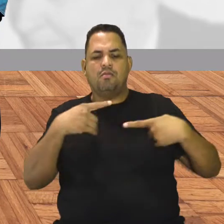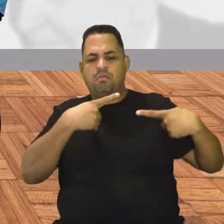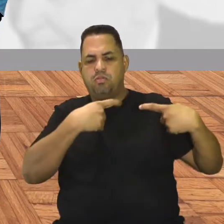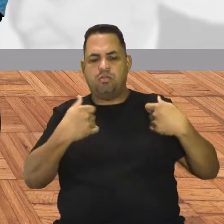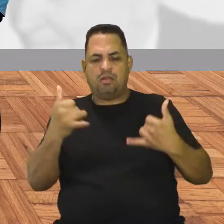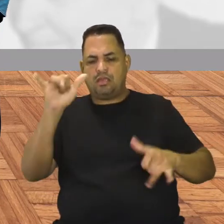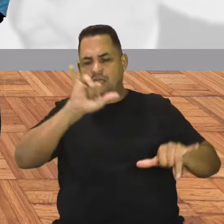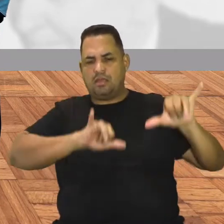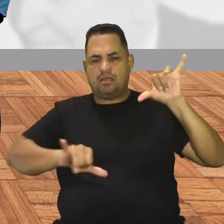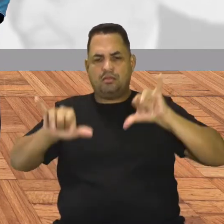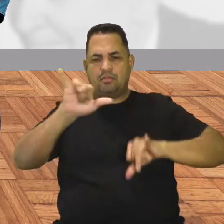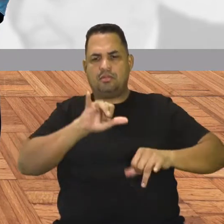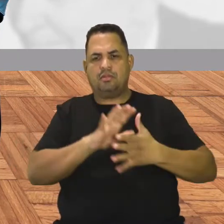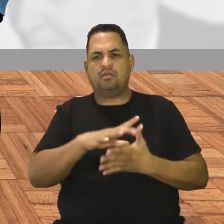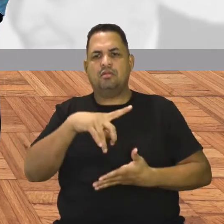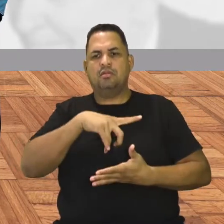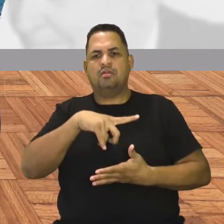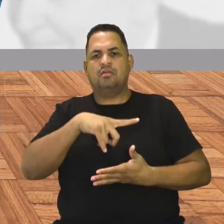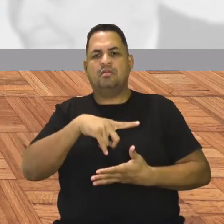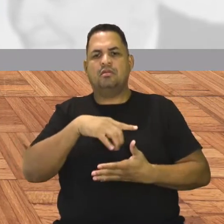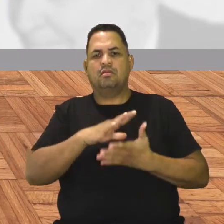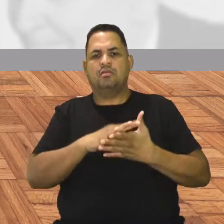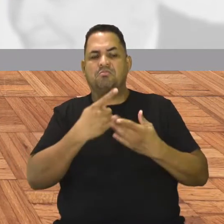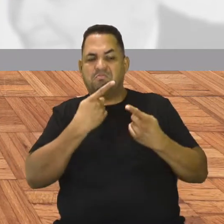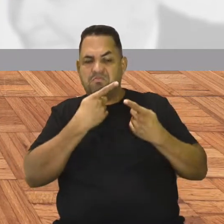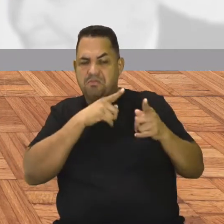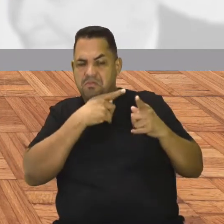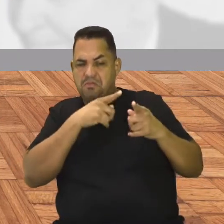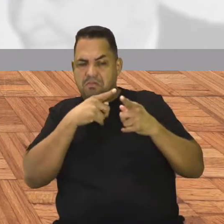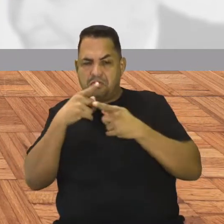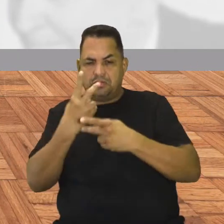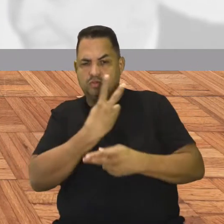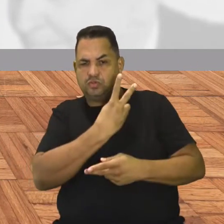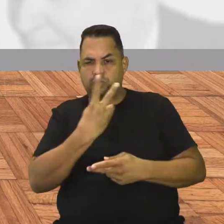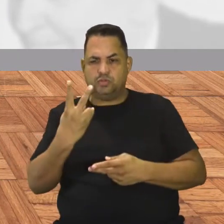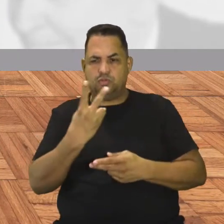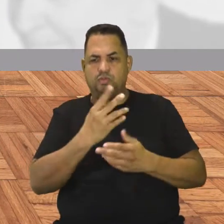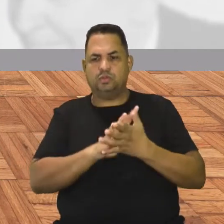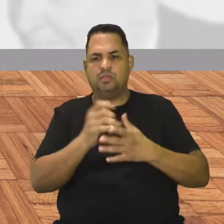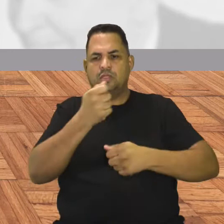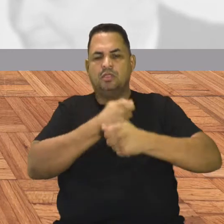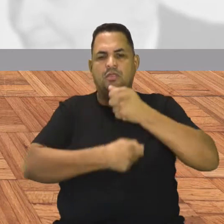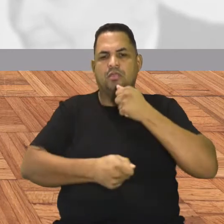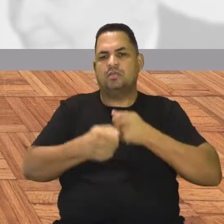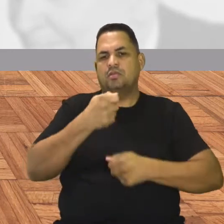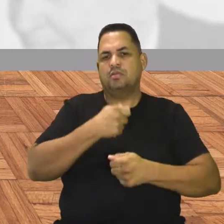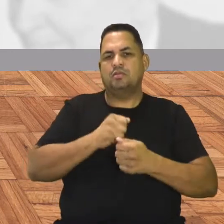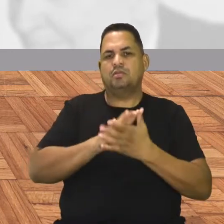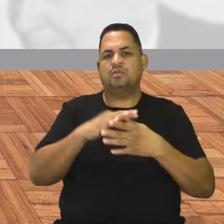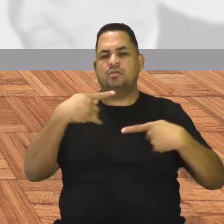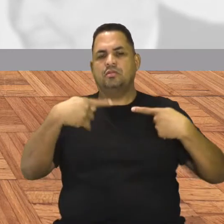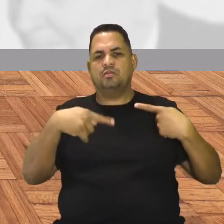Porque aqui havia uma ameaça entre essas duas potências, uma ameaça econômica, uma